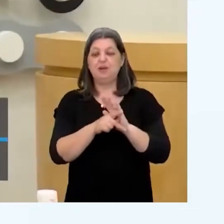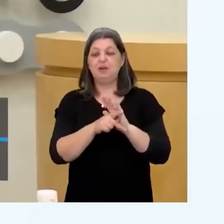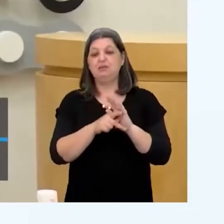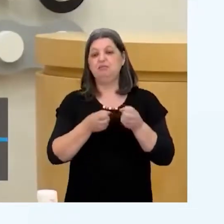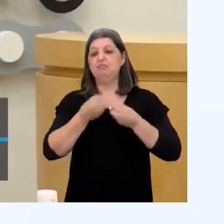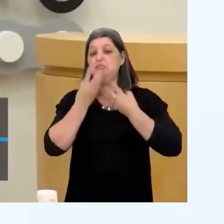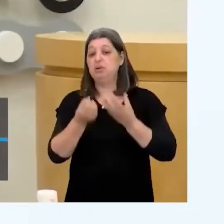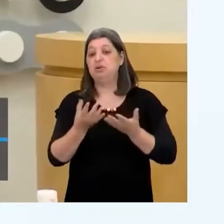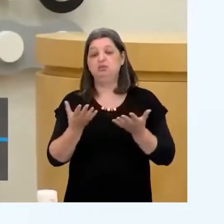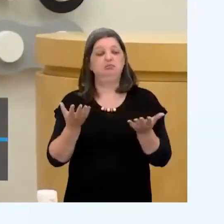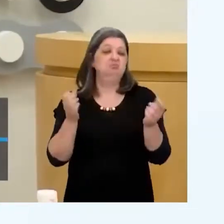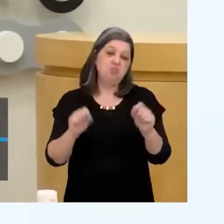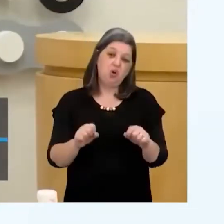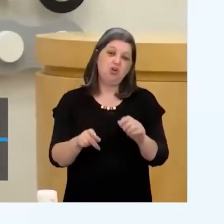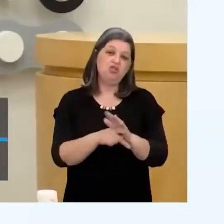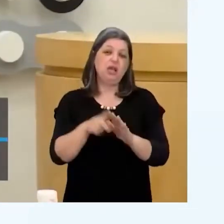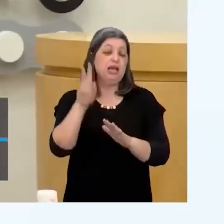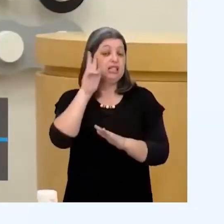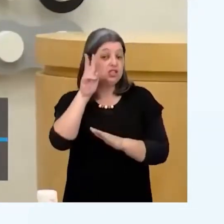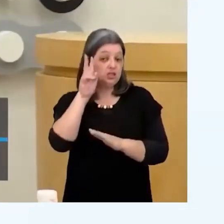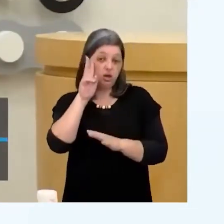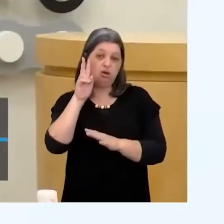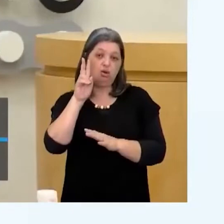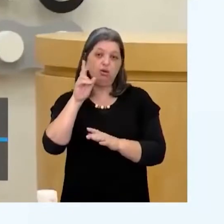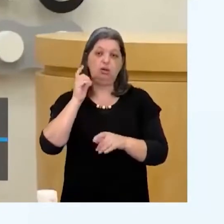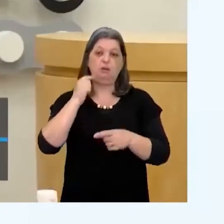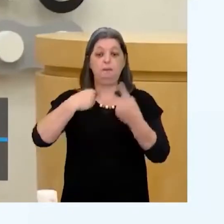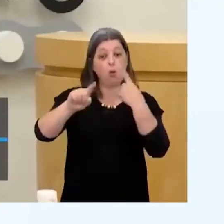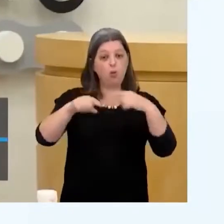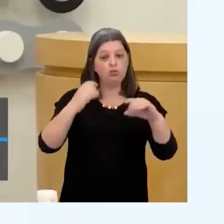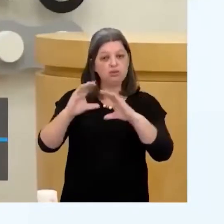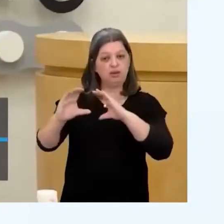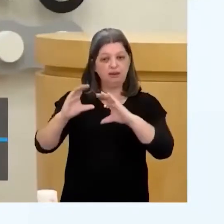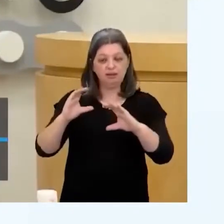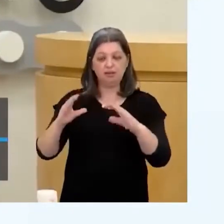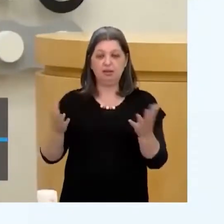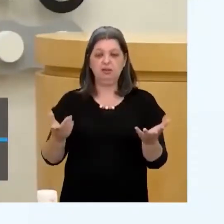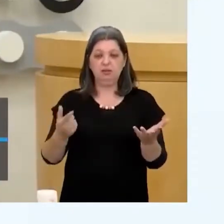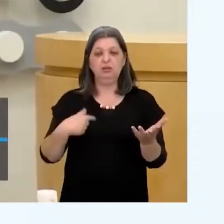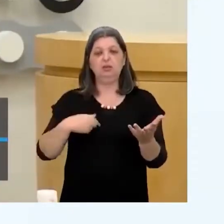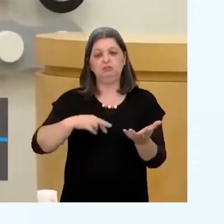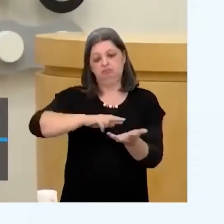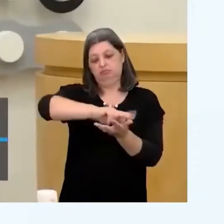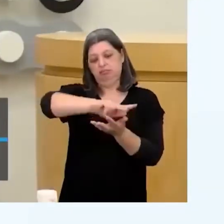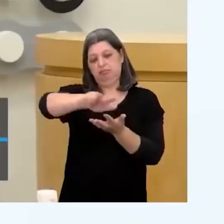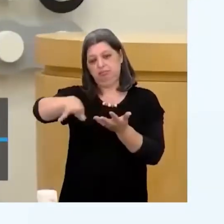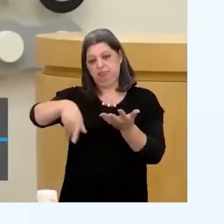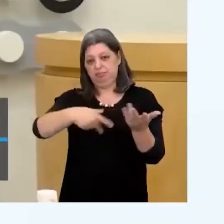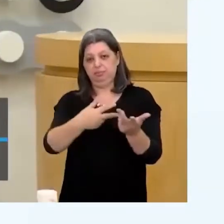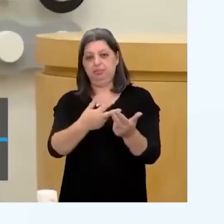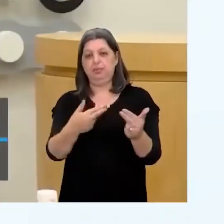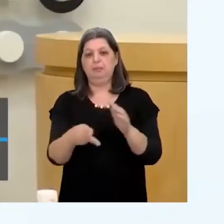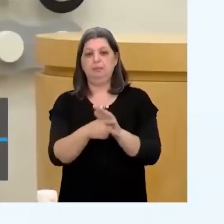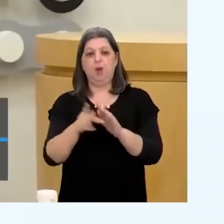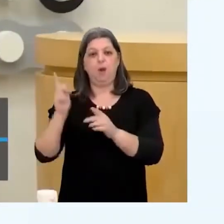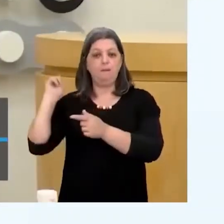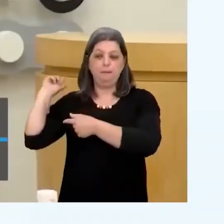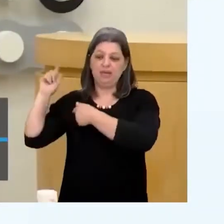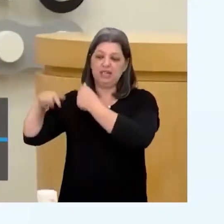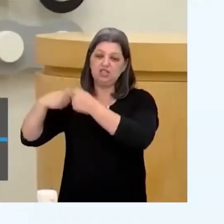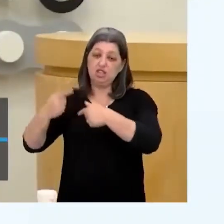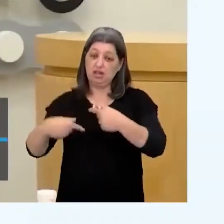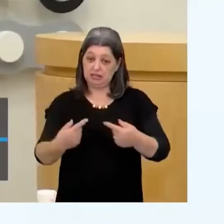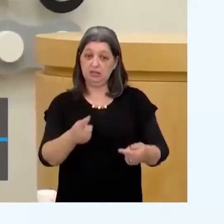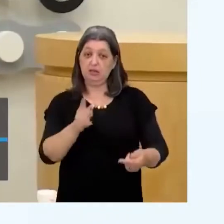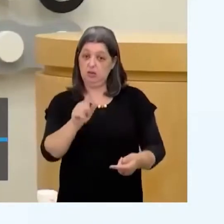pode ser a contação de história, os cantos, tudo isso é o spoken word, né? Uma raiz assim ancestral. Quando a gente fala